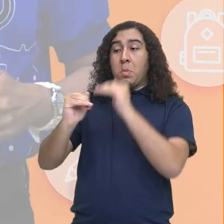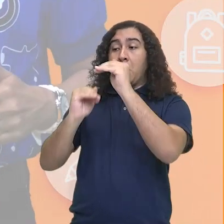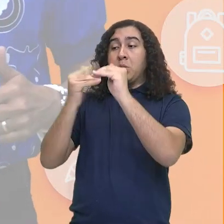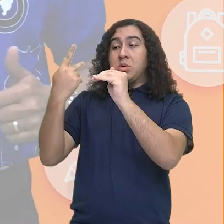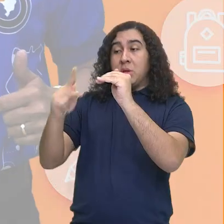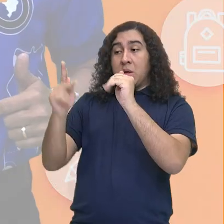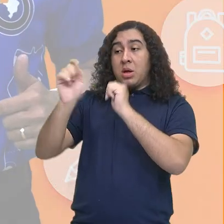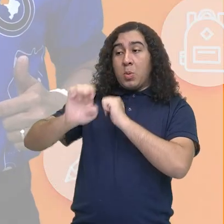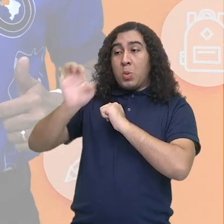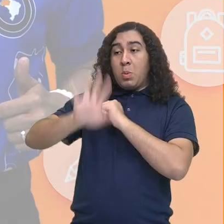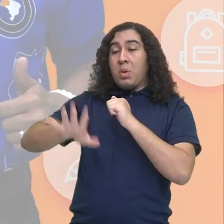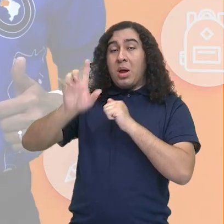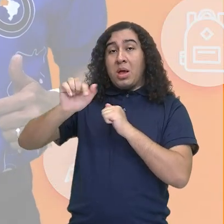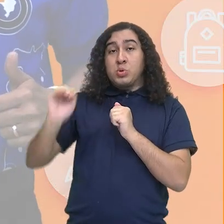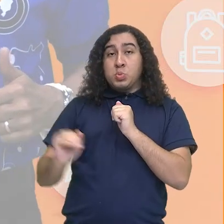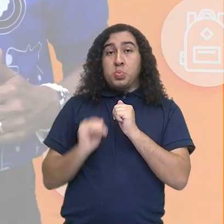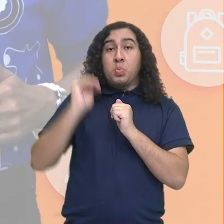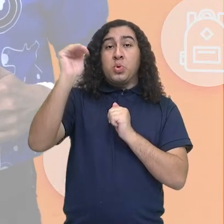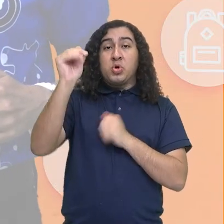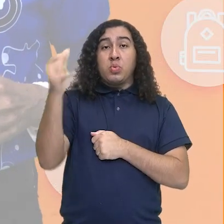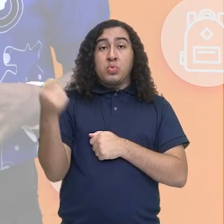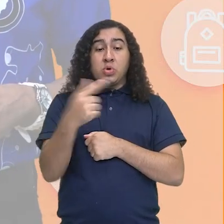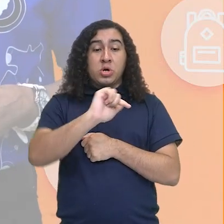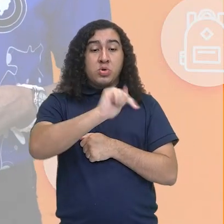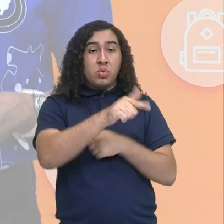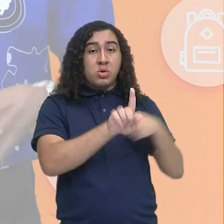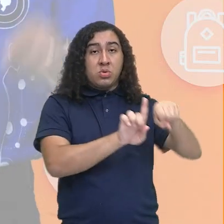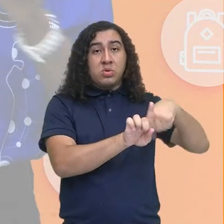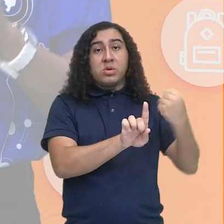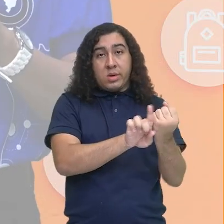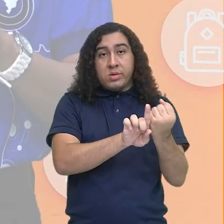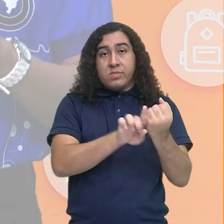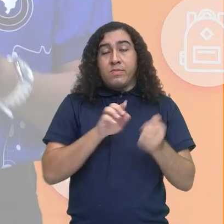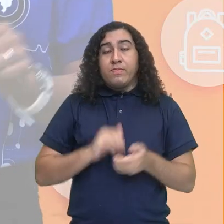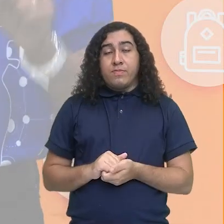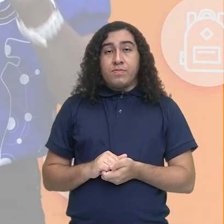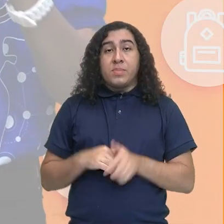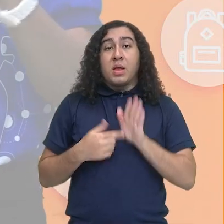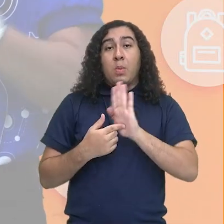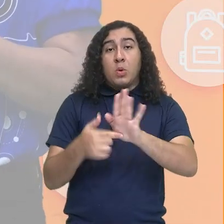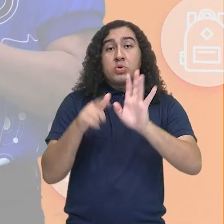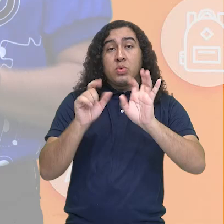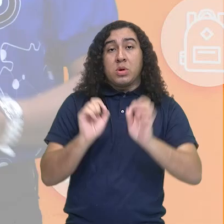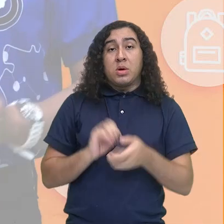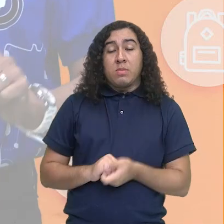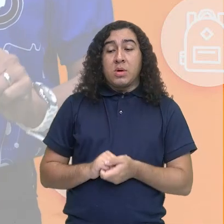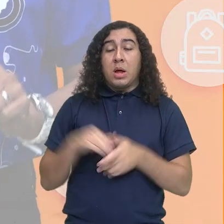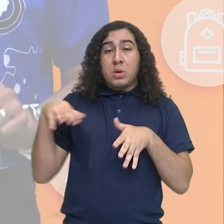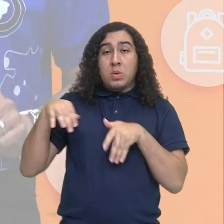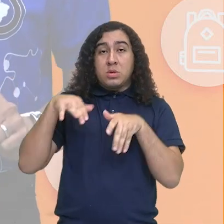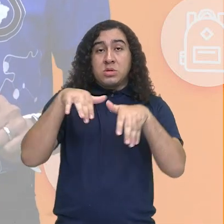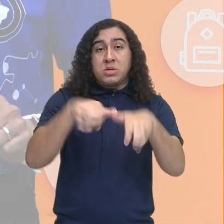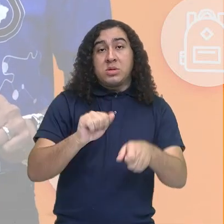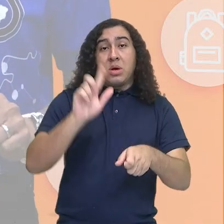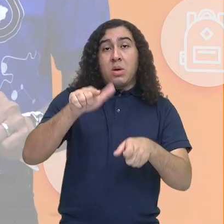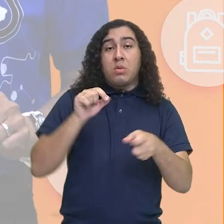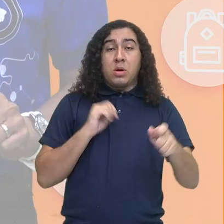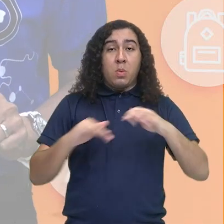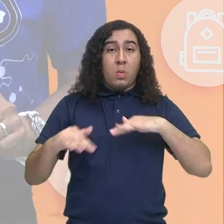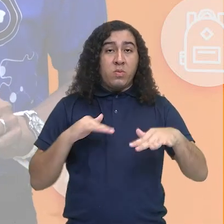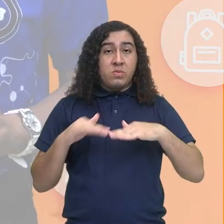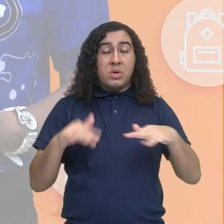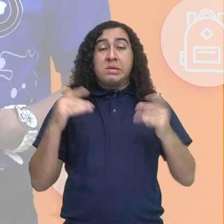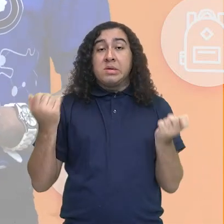desenvolvimento eram superiores às demais sociedades, colocando a colonização como um